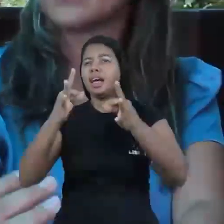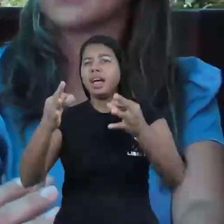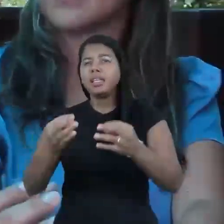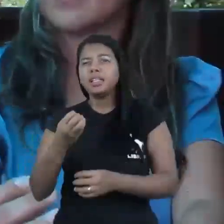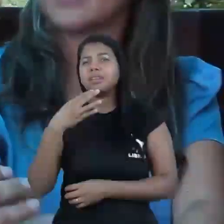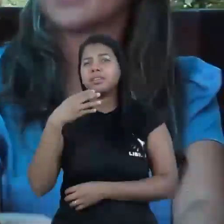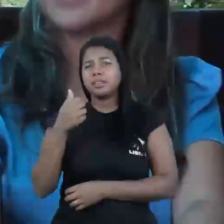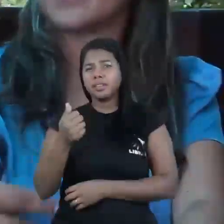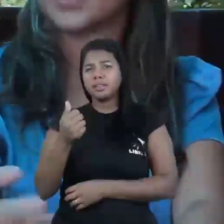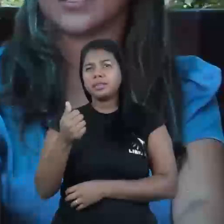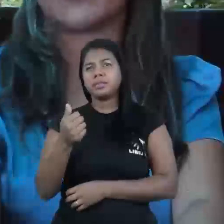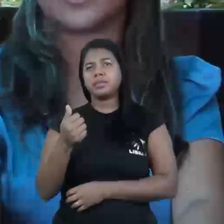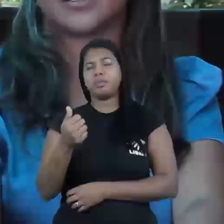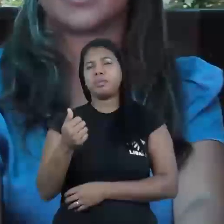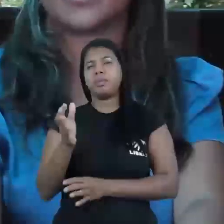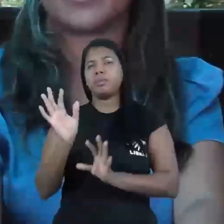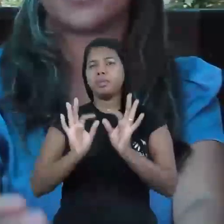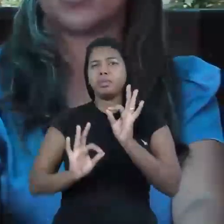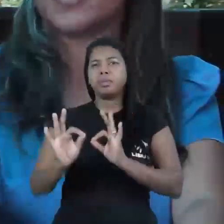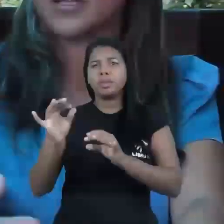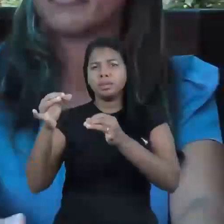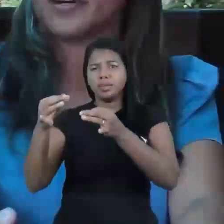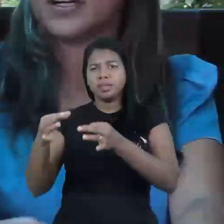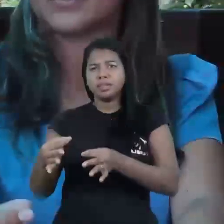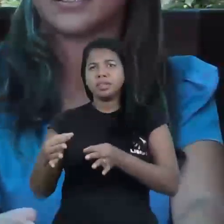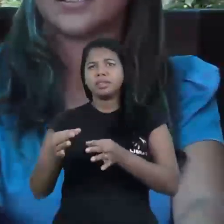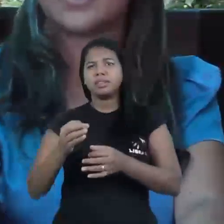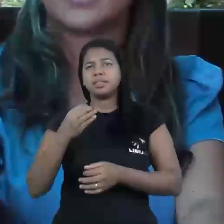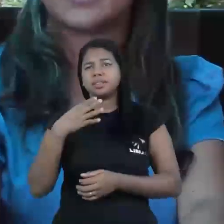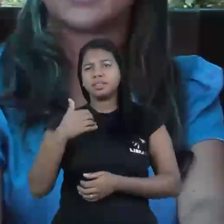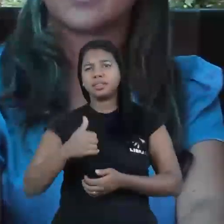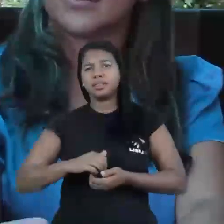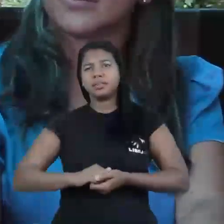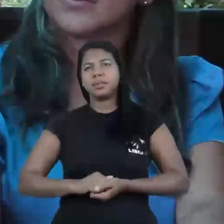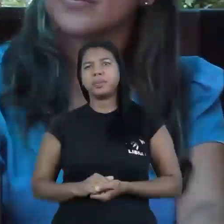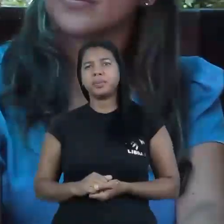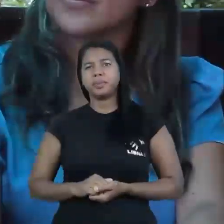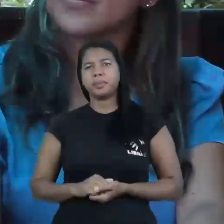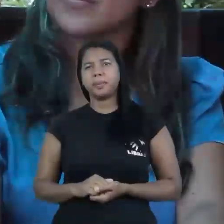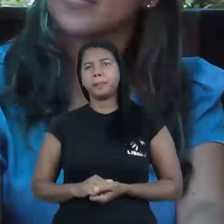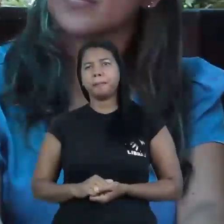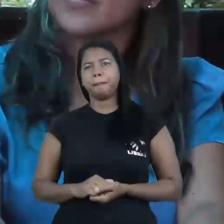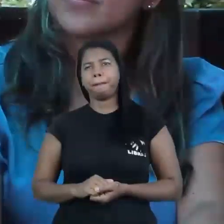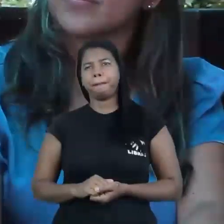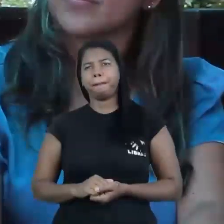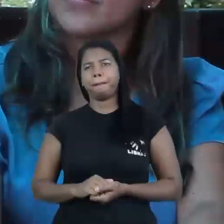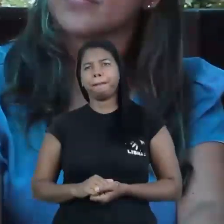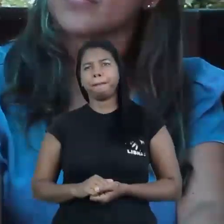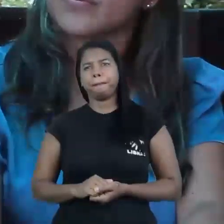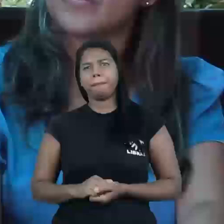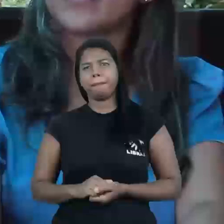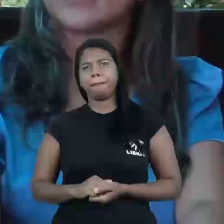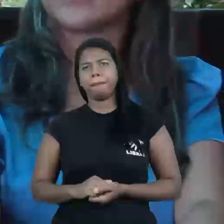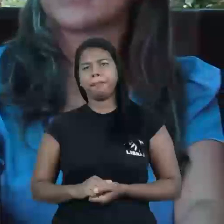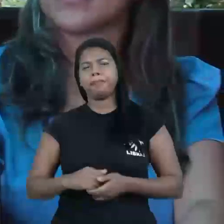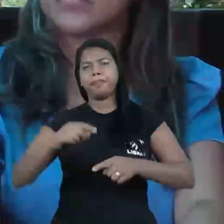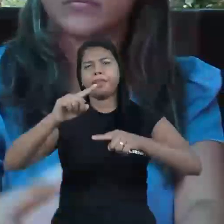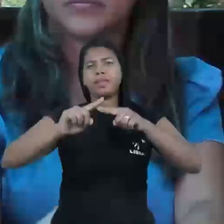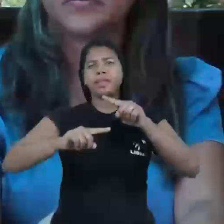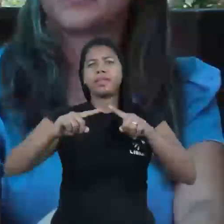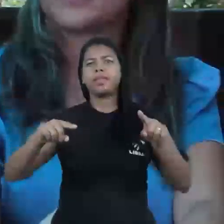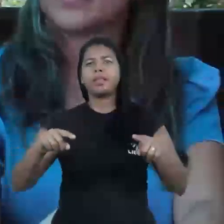negócio é você não errar várias vezes no mesmo ponto. É verdade. É você Errou, observar, você conserta. né? Então, aí levamos um produto que a gente já